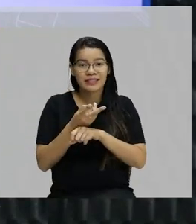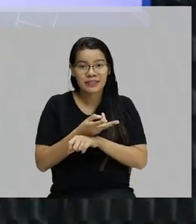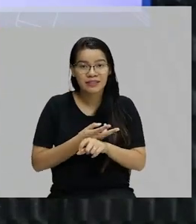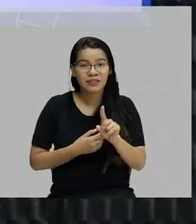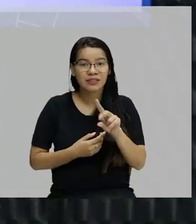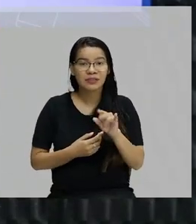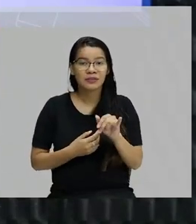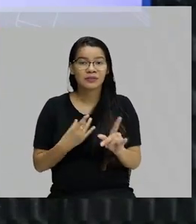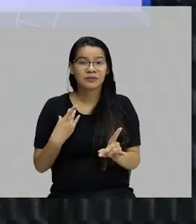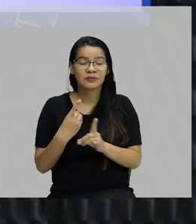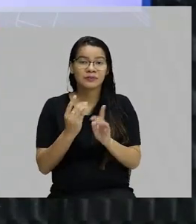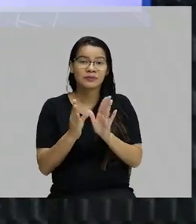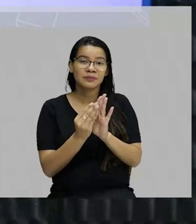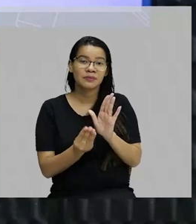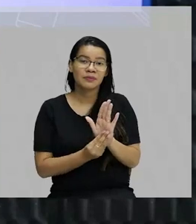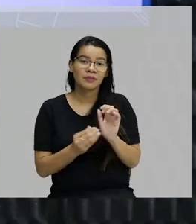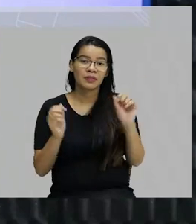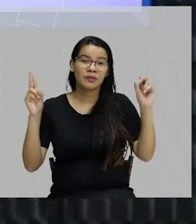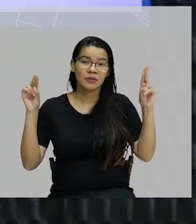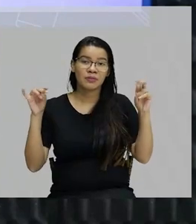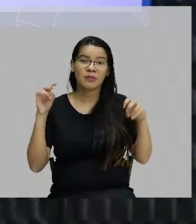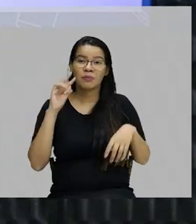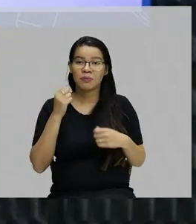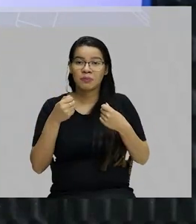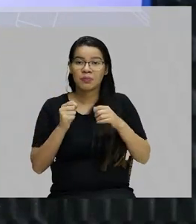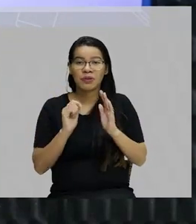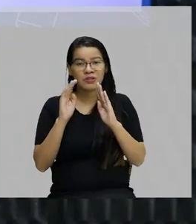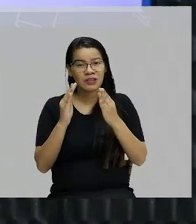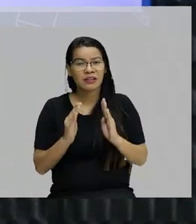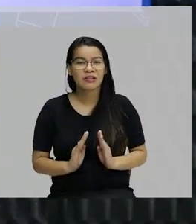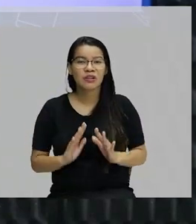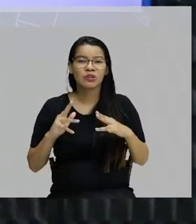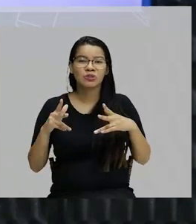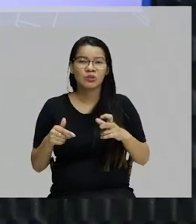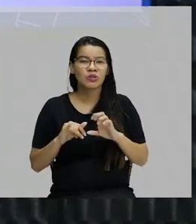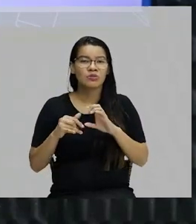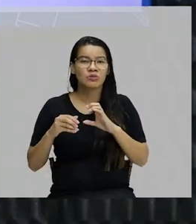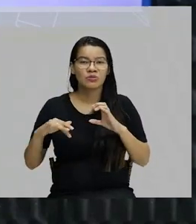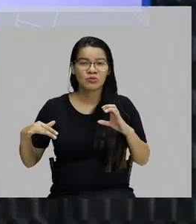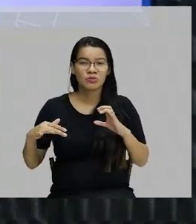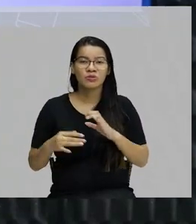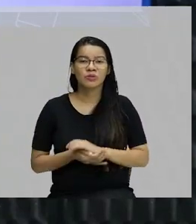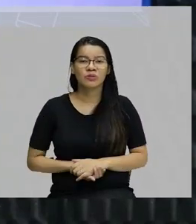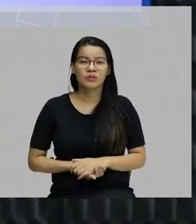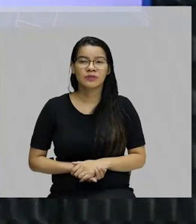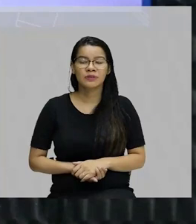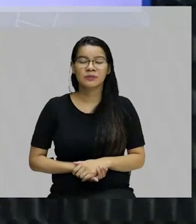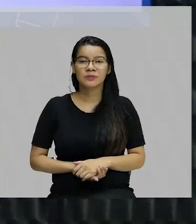título podem dar uma olhadinha lá nas conjunções conjunções aditivas adversativas alternativas